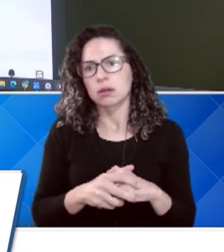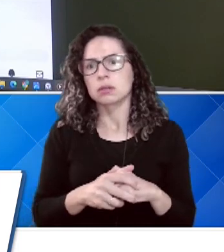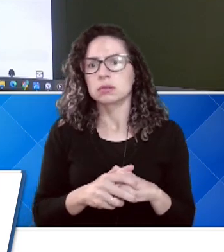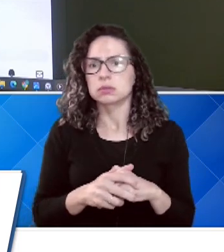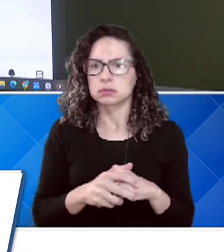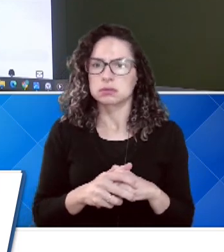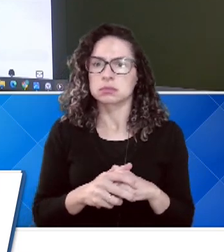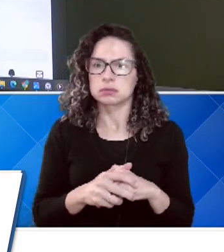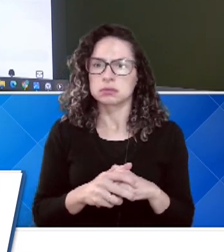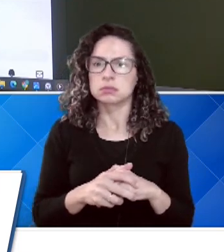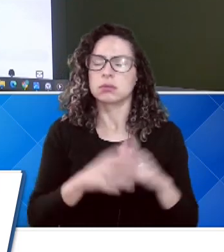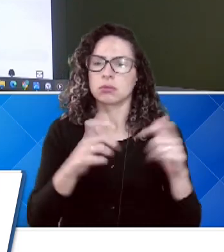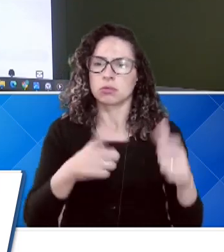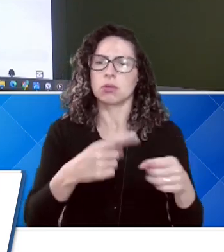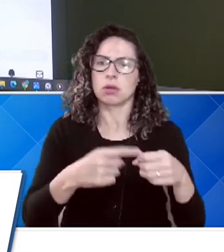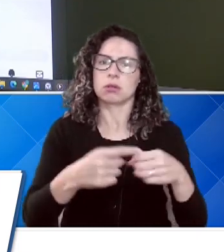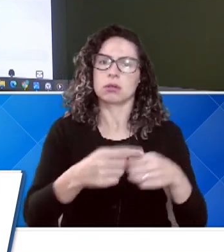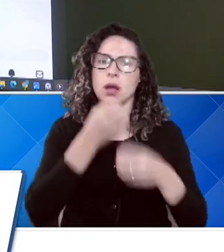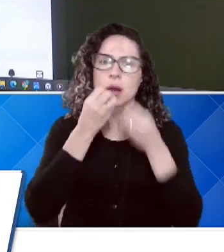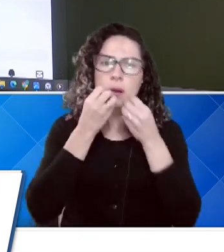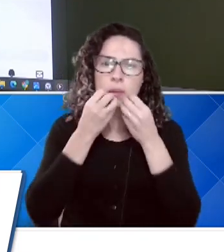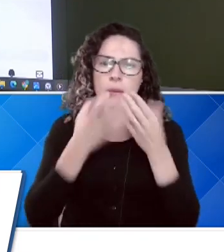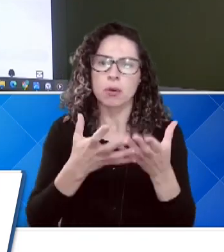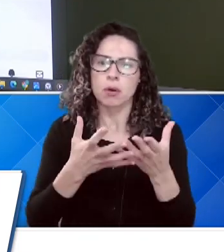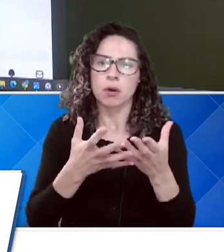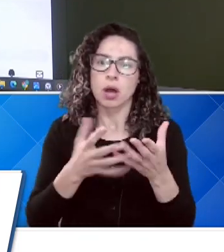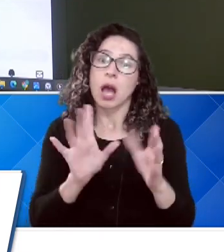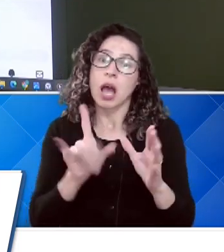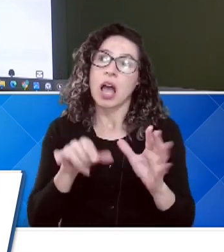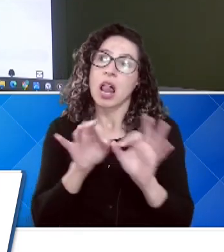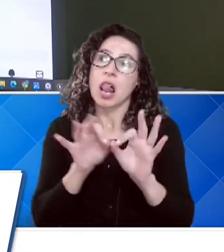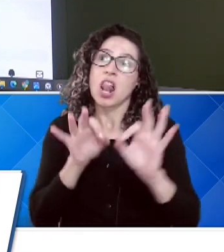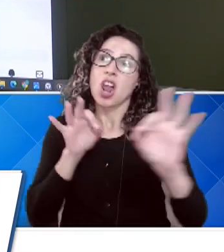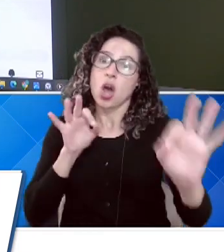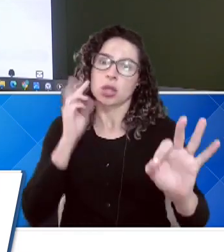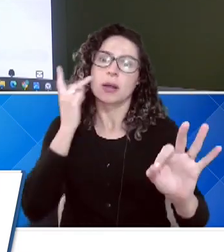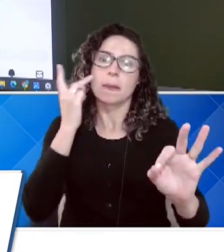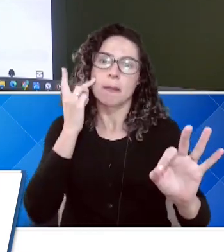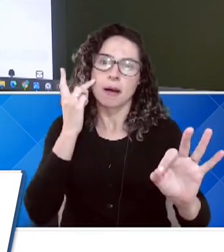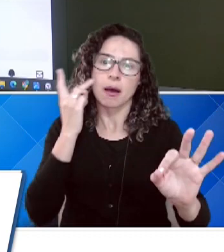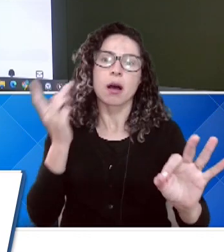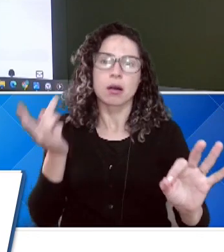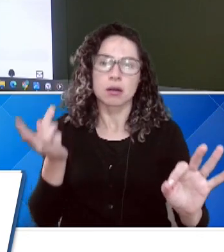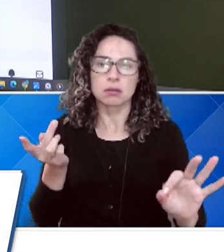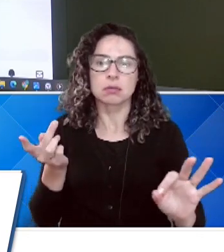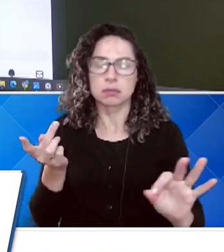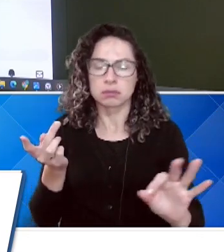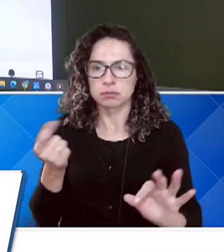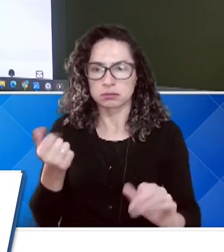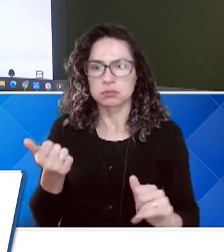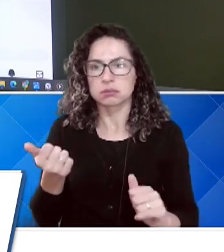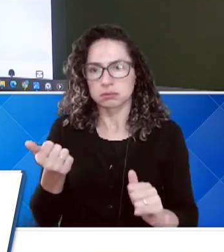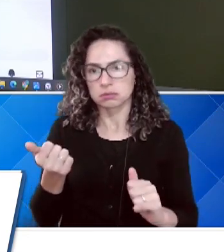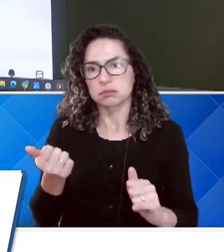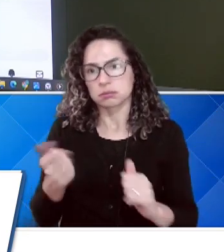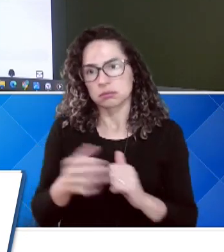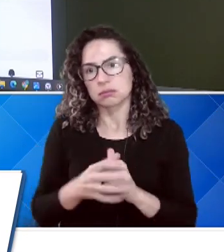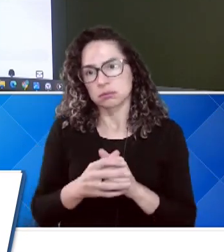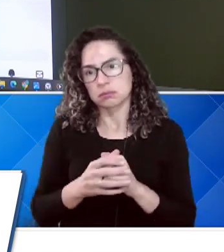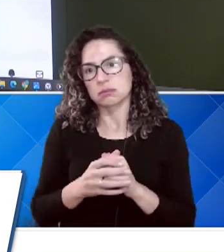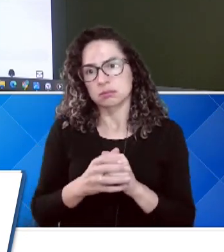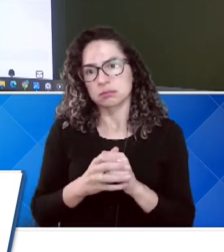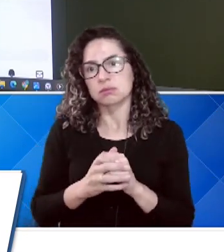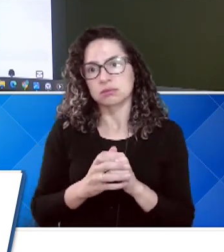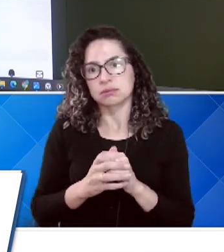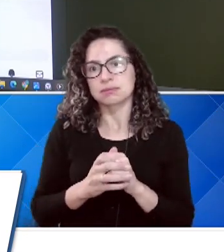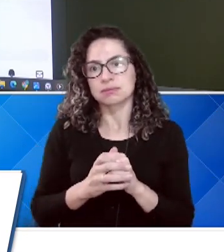Lá é bom, pô. Eu sou um pouco longe de São Paulo, mas é bom. Dá pra você fazer... Eu lembro. Dá pra você fazer sapato, cara.